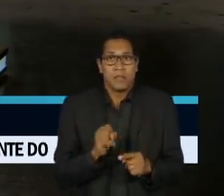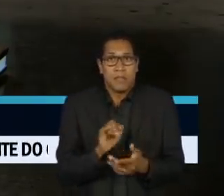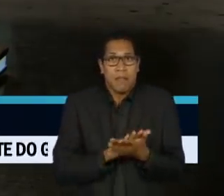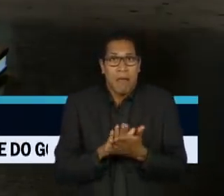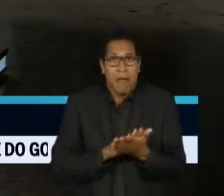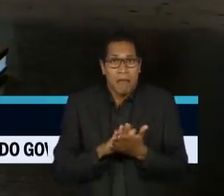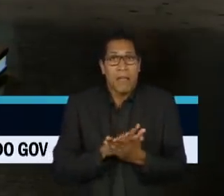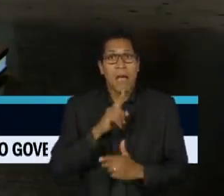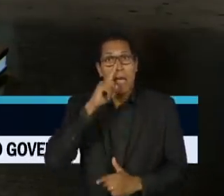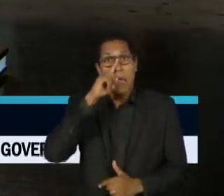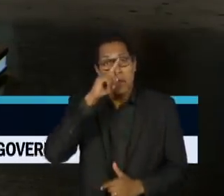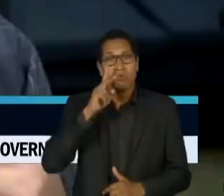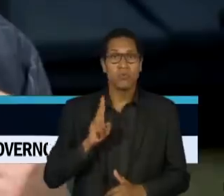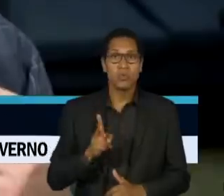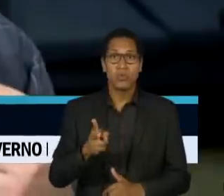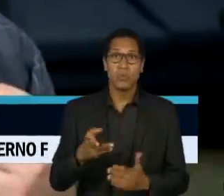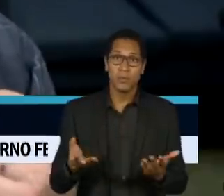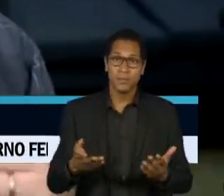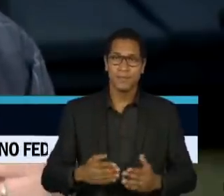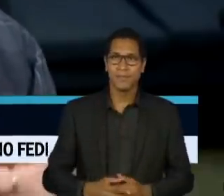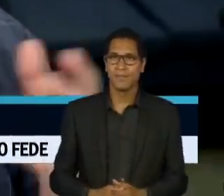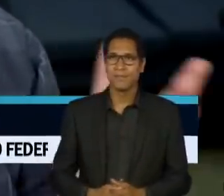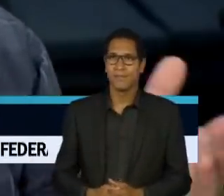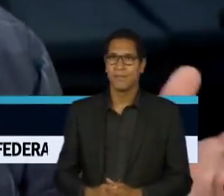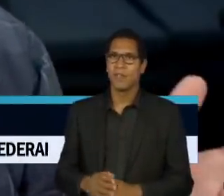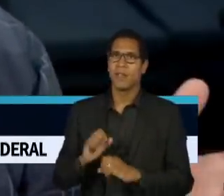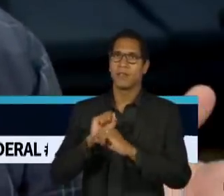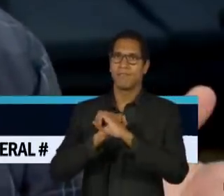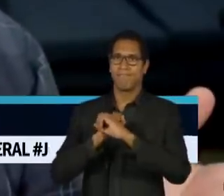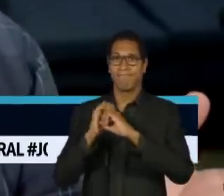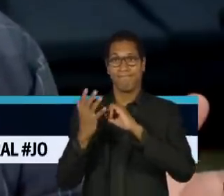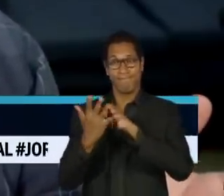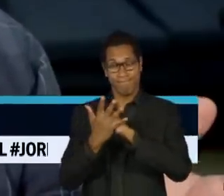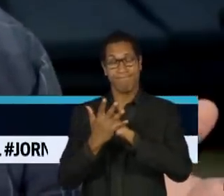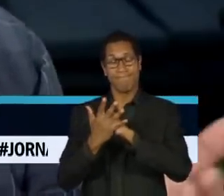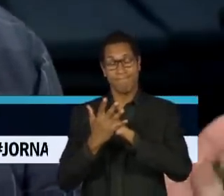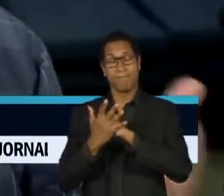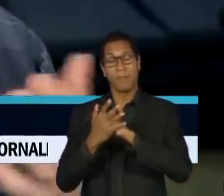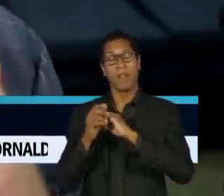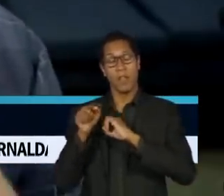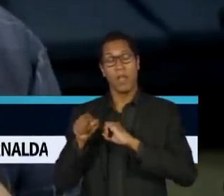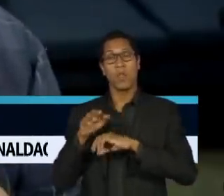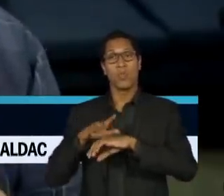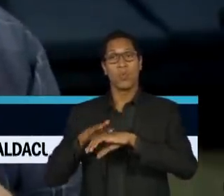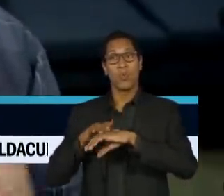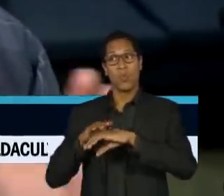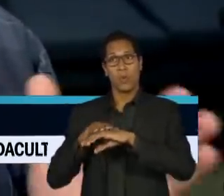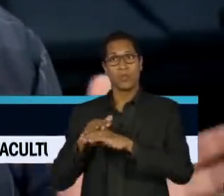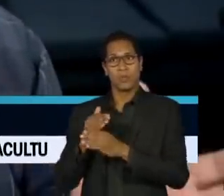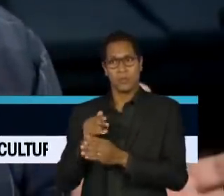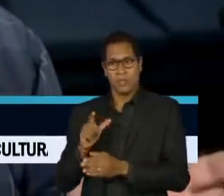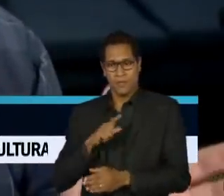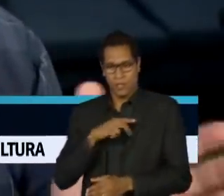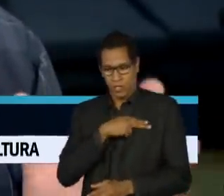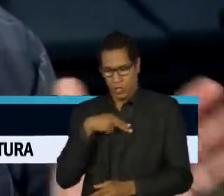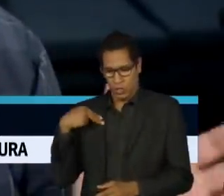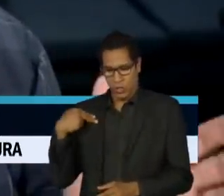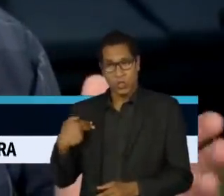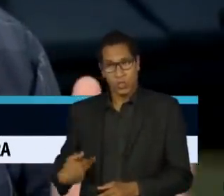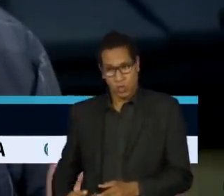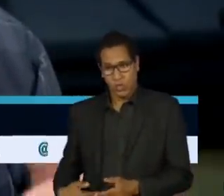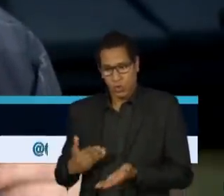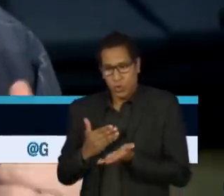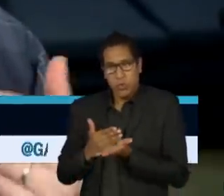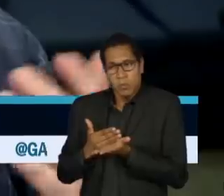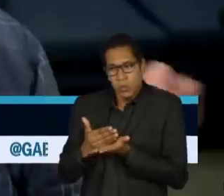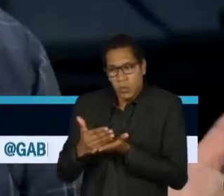Absolutamente todo mundo, né? A Covid é uma doença de provavelmente o interior da China, que foi para uma cidade que não é tão grande no país perto